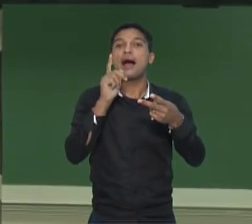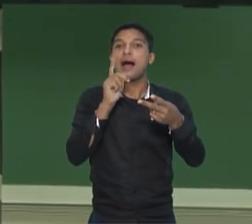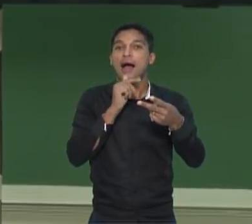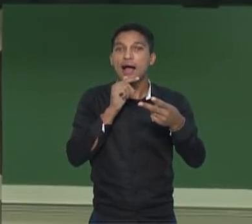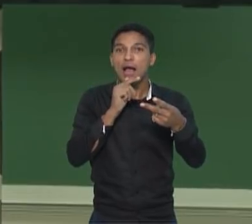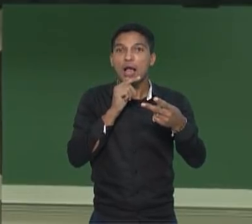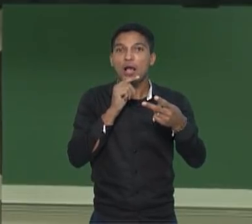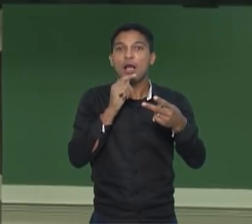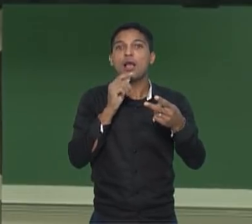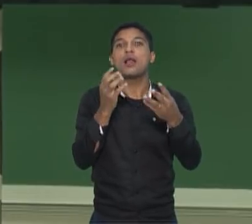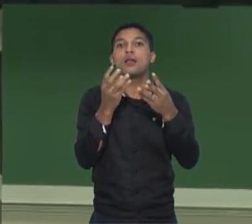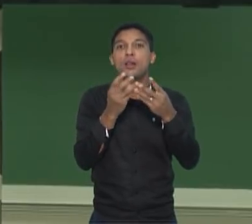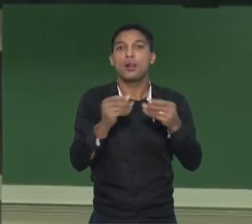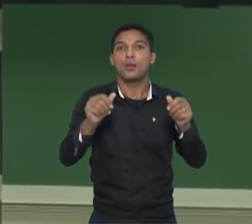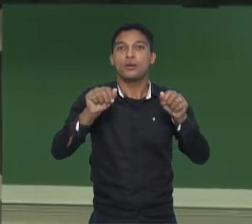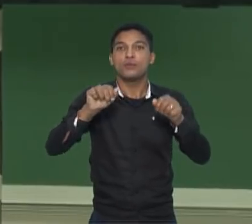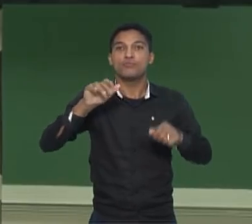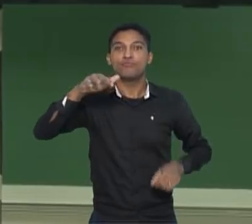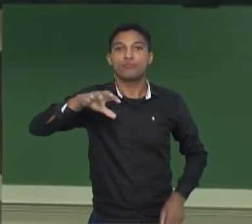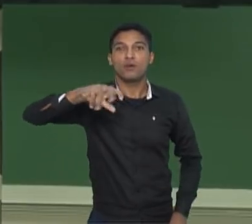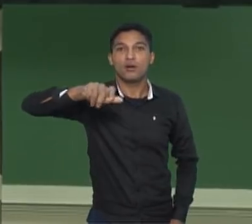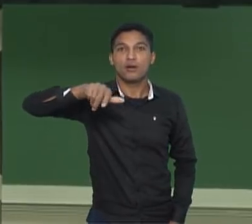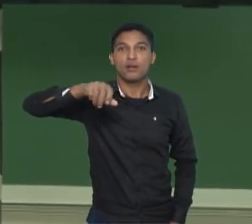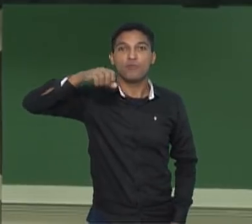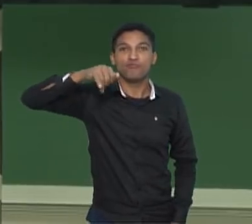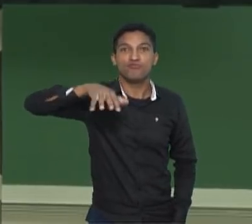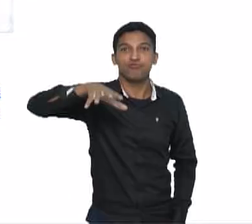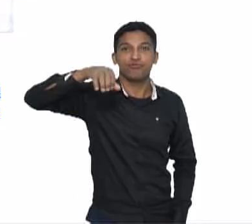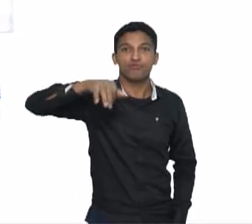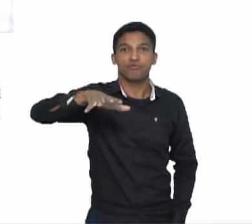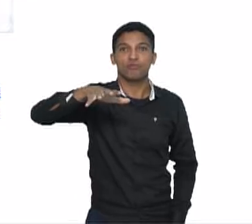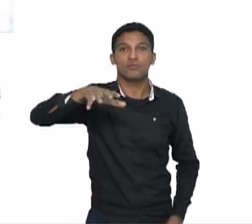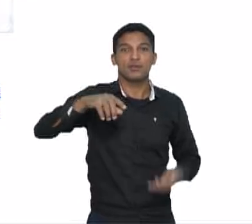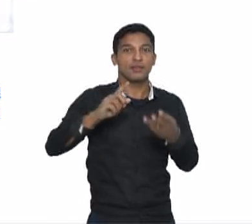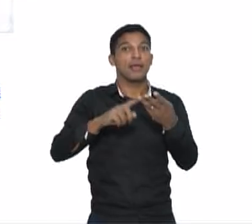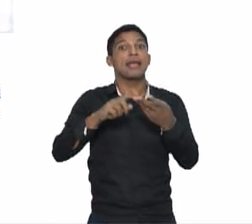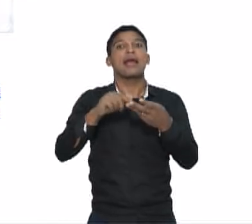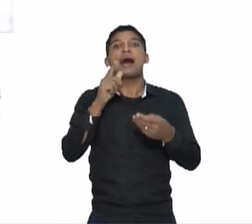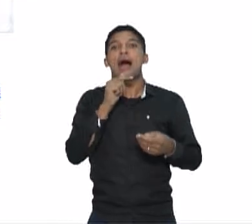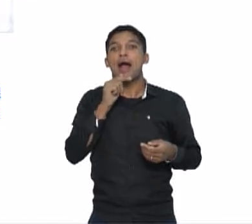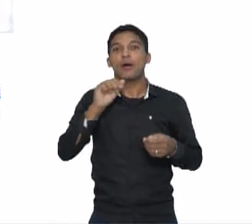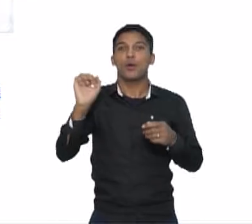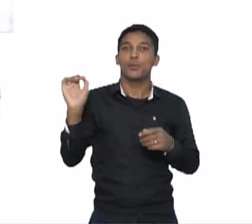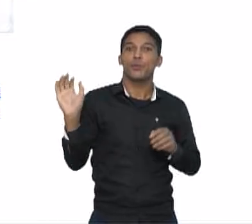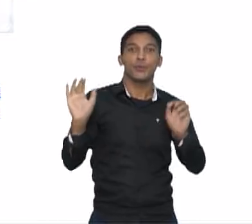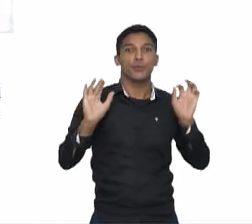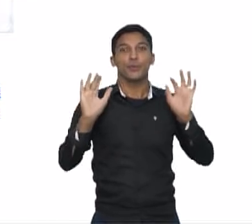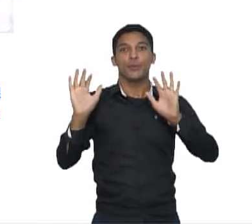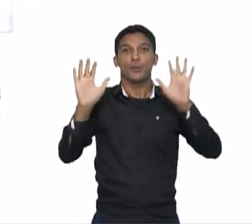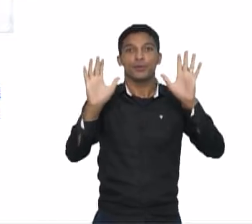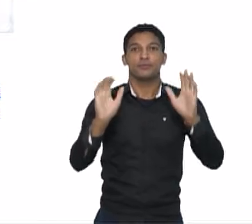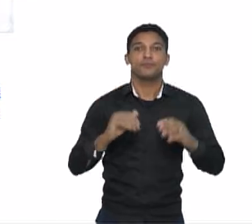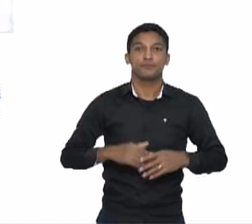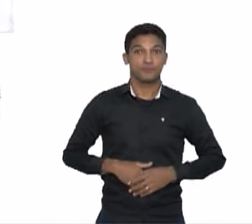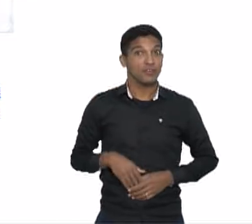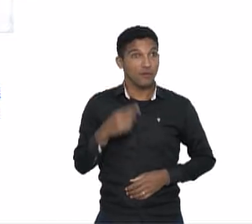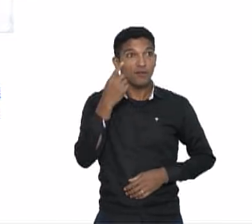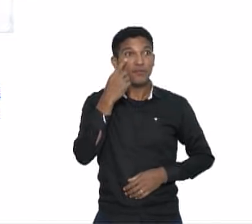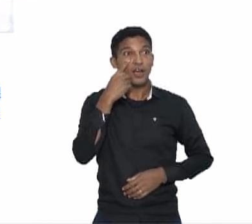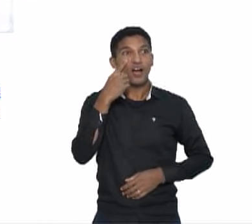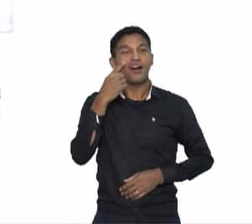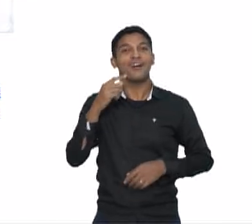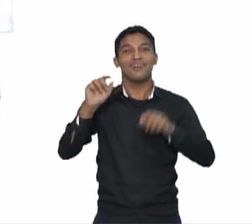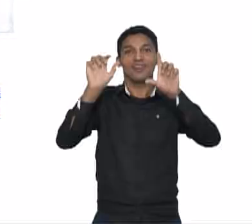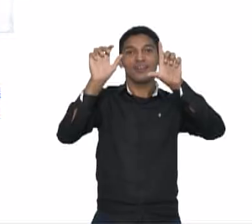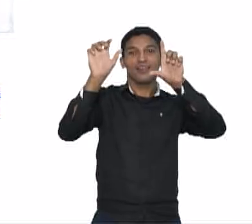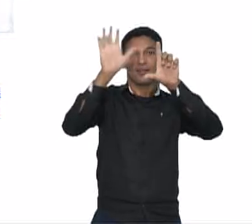Então, as imagens para fixar melhor o conteúdo. O exemplo, então, do estado físico líquido. A garrafa